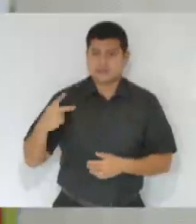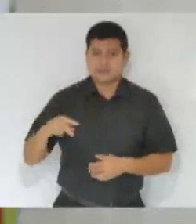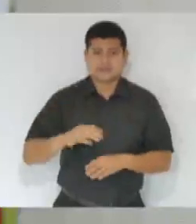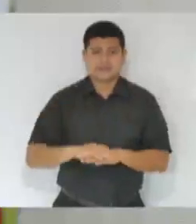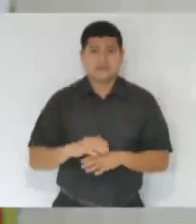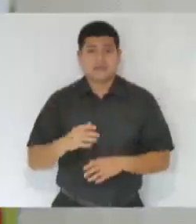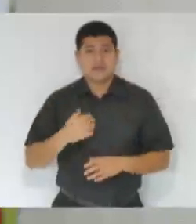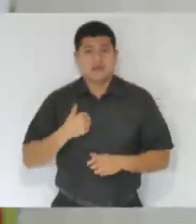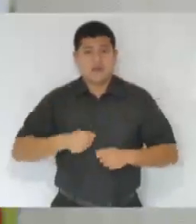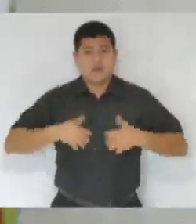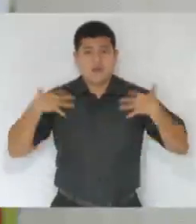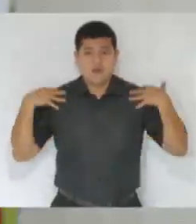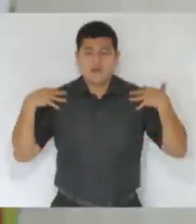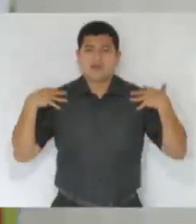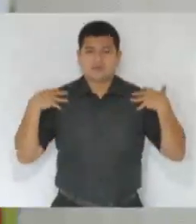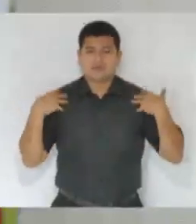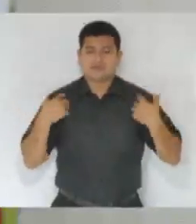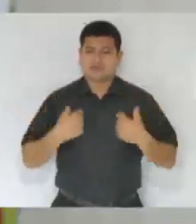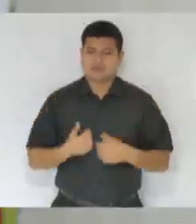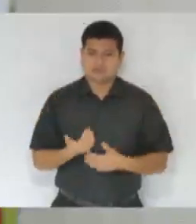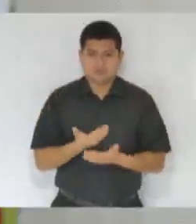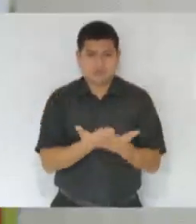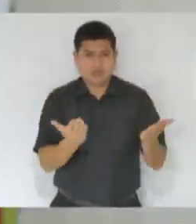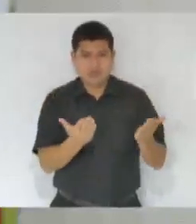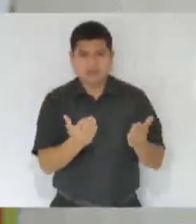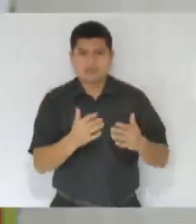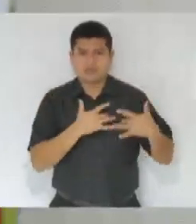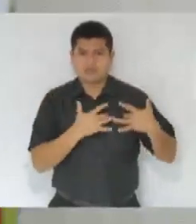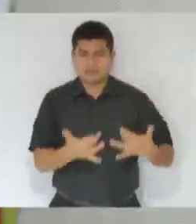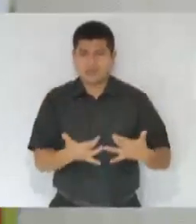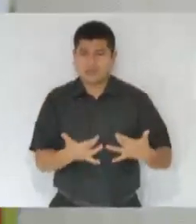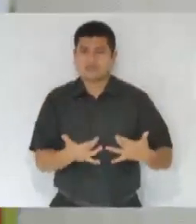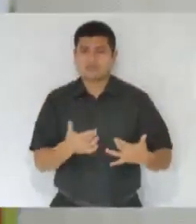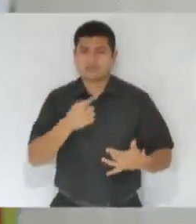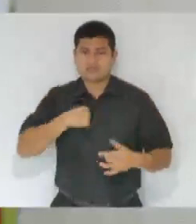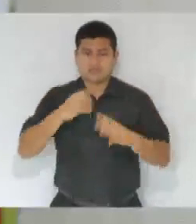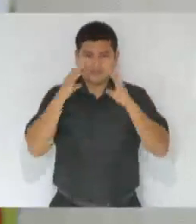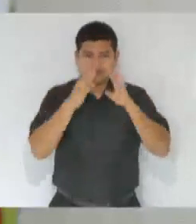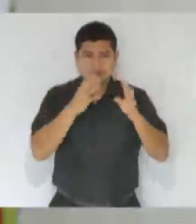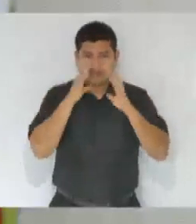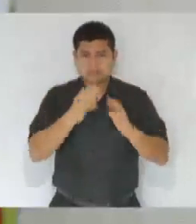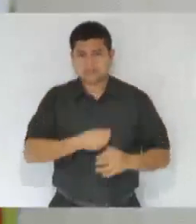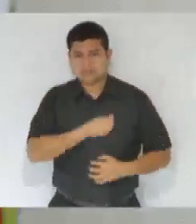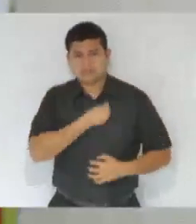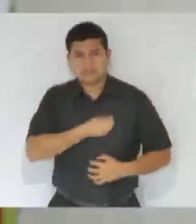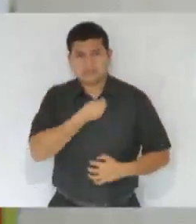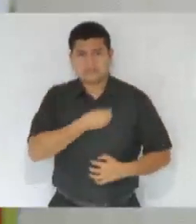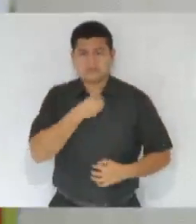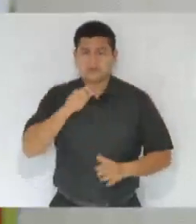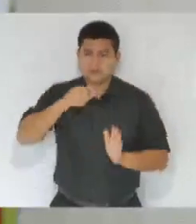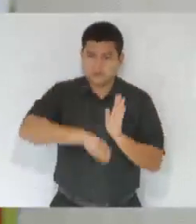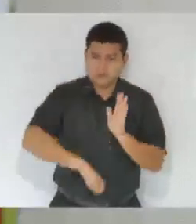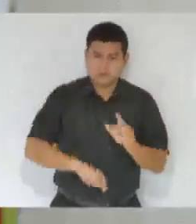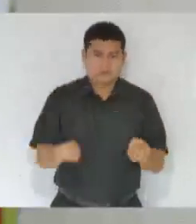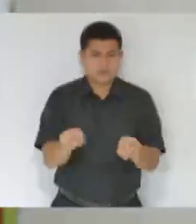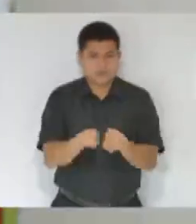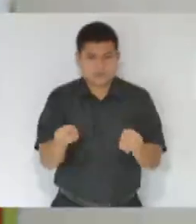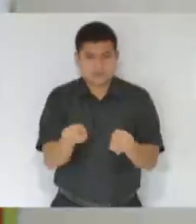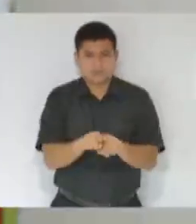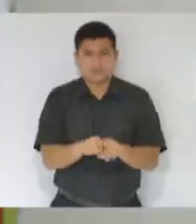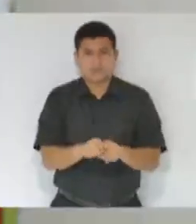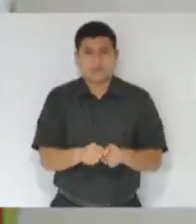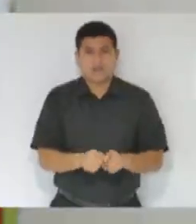nós declaramos nossa presença, nossa atenção, nossas ações e a nossa assinatura. E convidamos